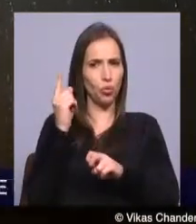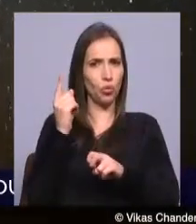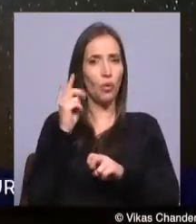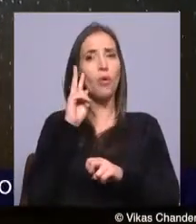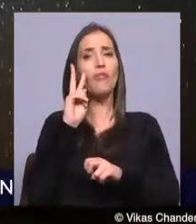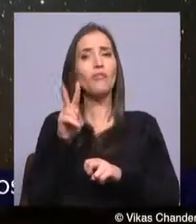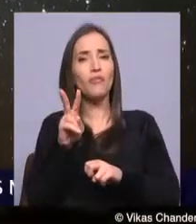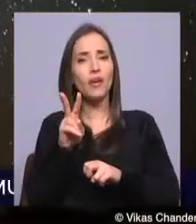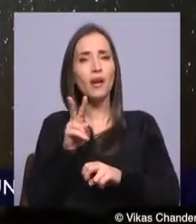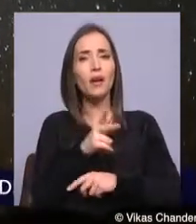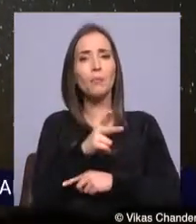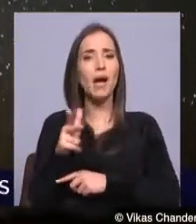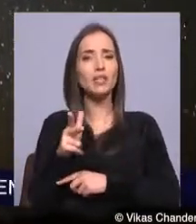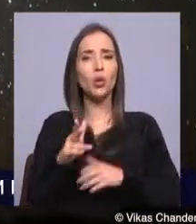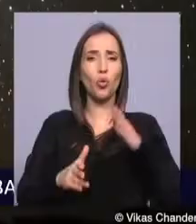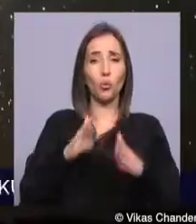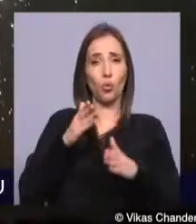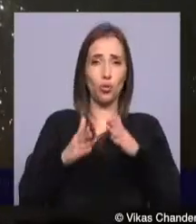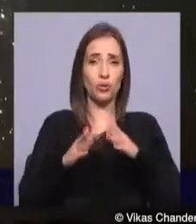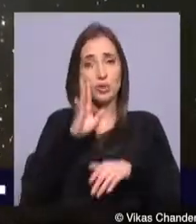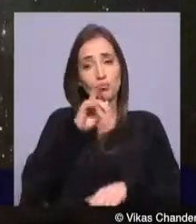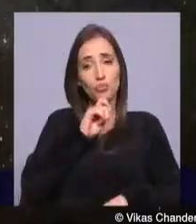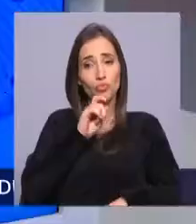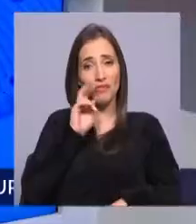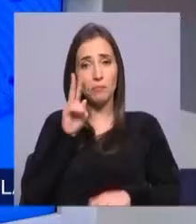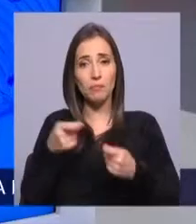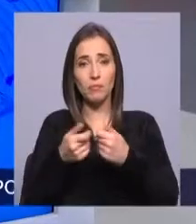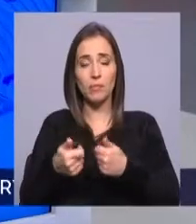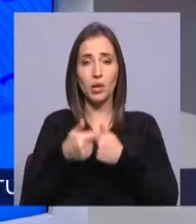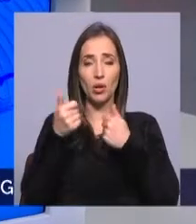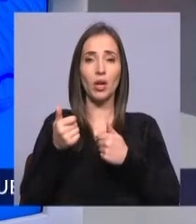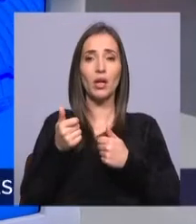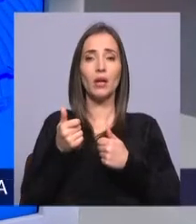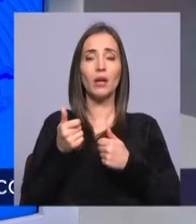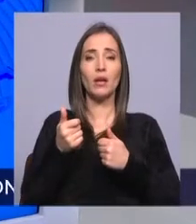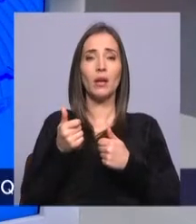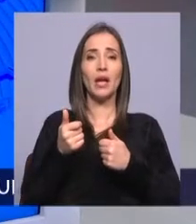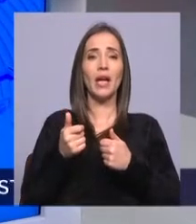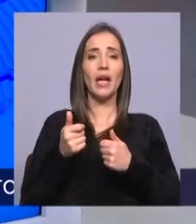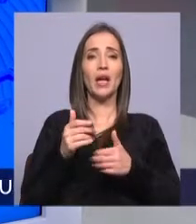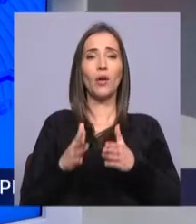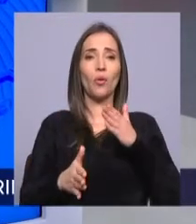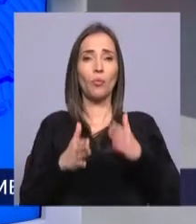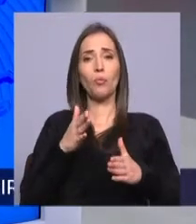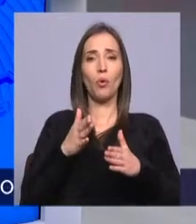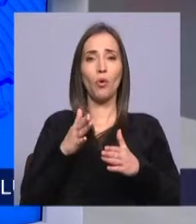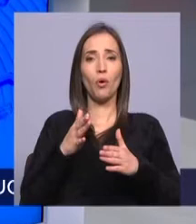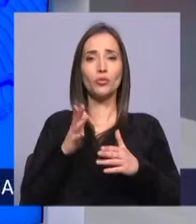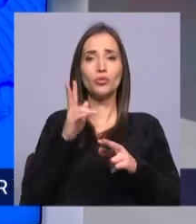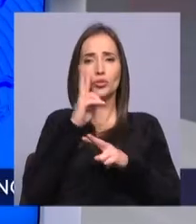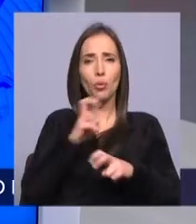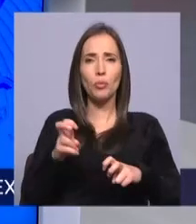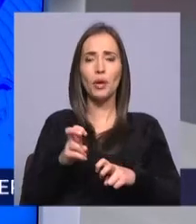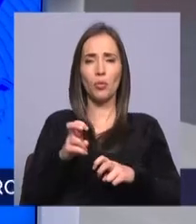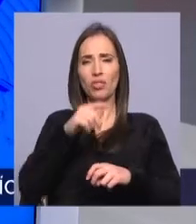era... as imagens do robô. Era mais giro. E o que esses engenheiros rapidamente descobriram foi que a parte mais difícil de desenhar